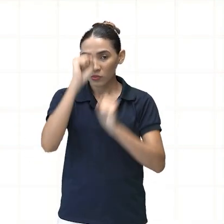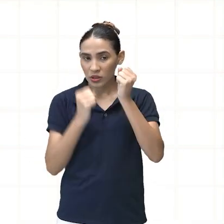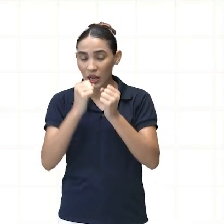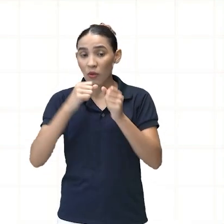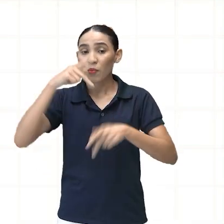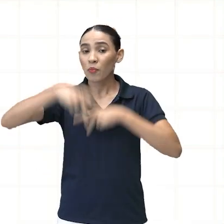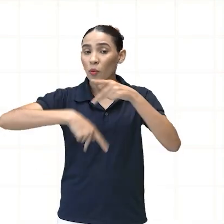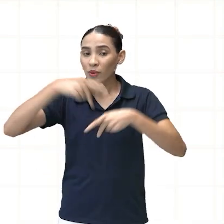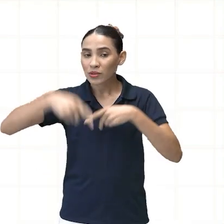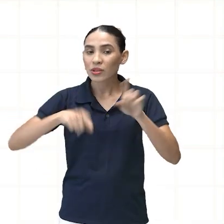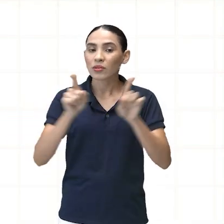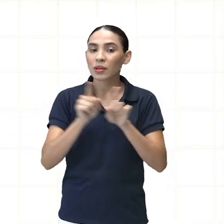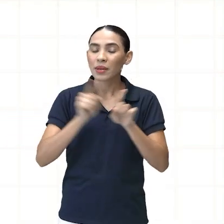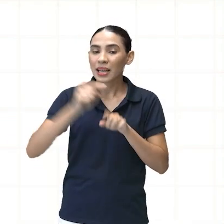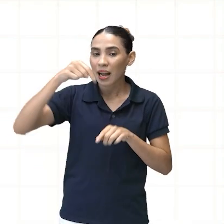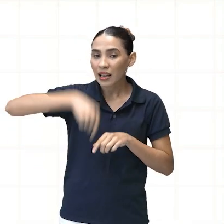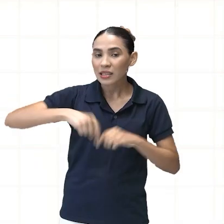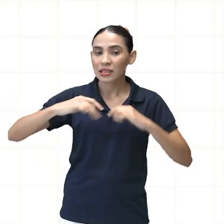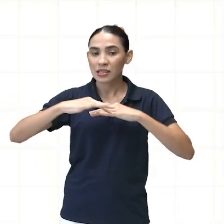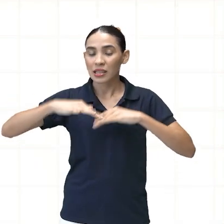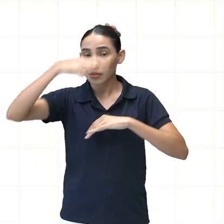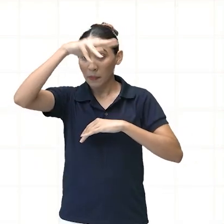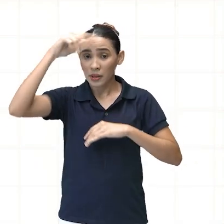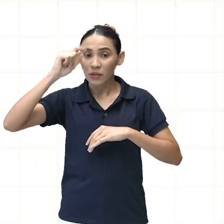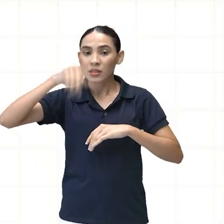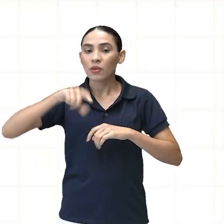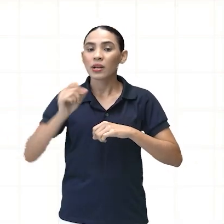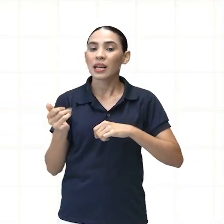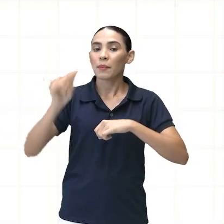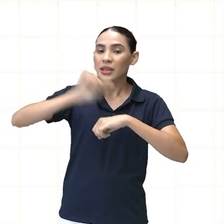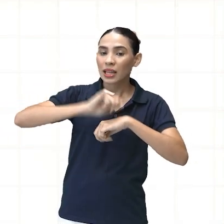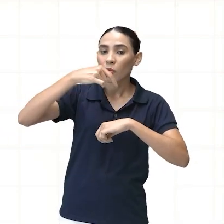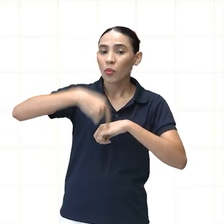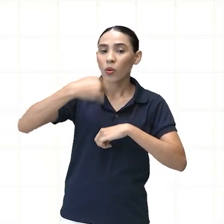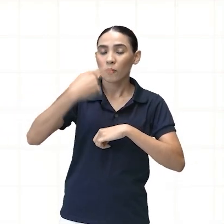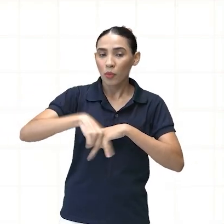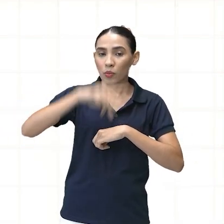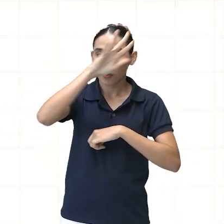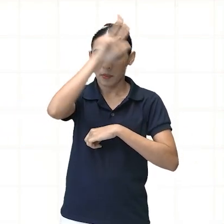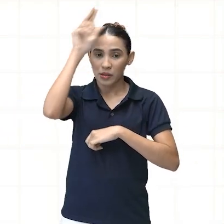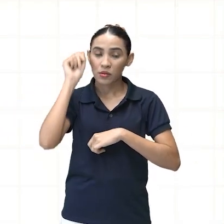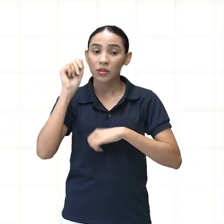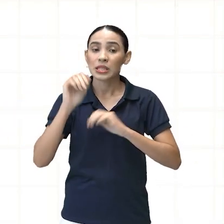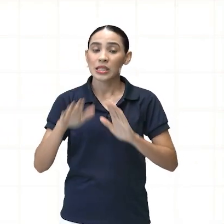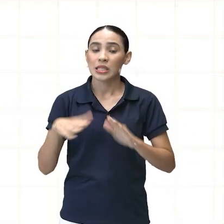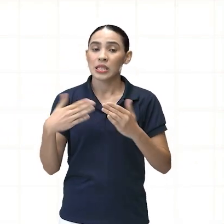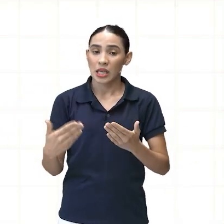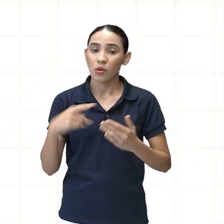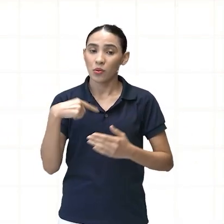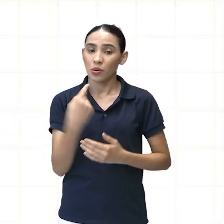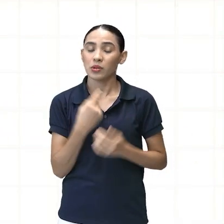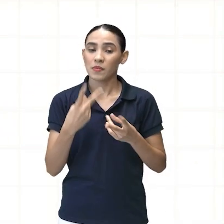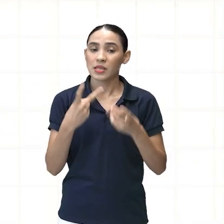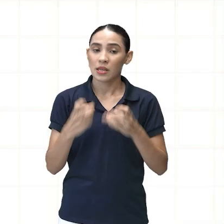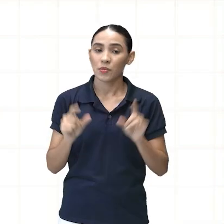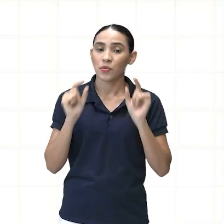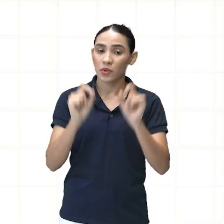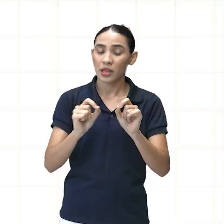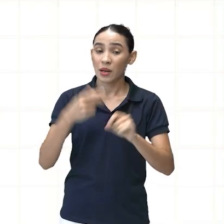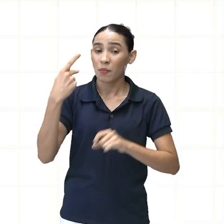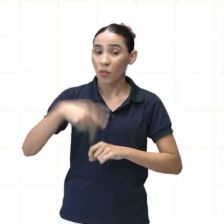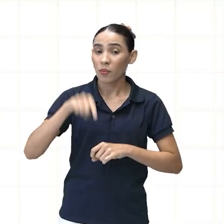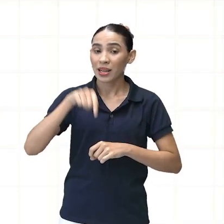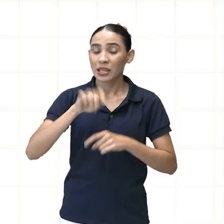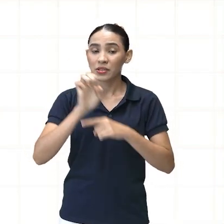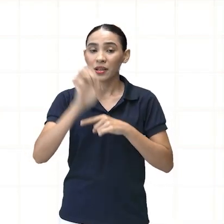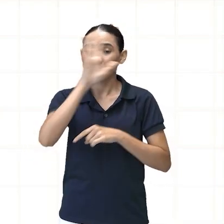e populacional aqui na cidade de Manaus, que é a capital do estado do Amazonas. Portanto, a gente observa no estado